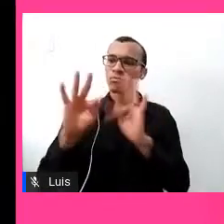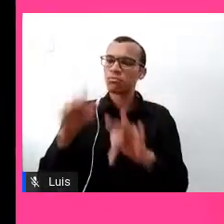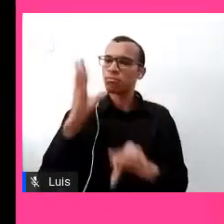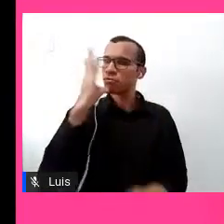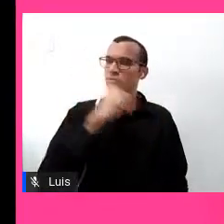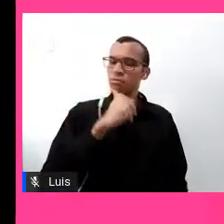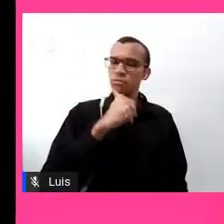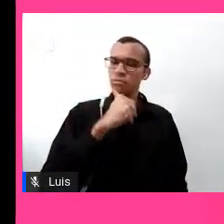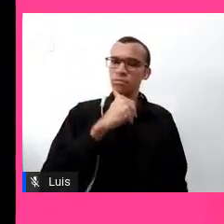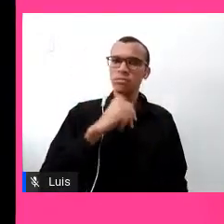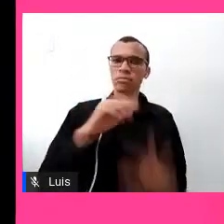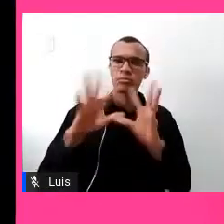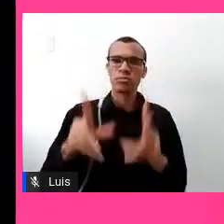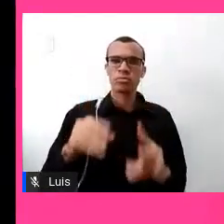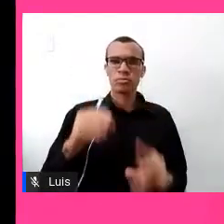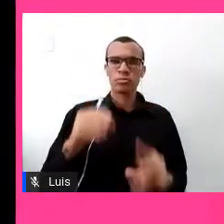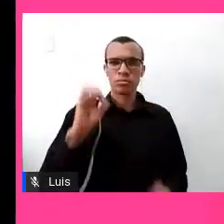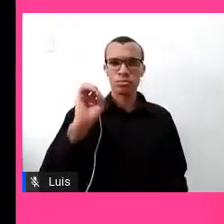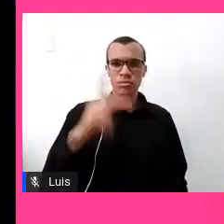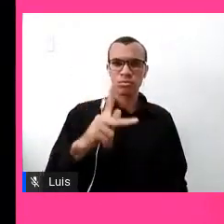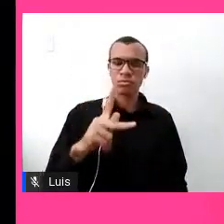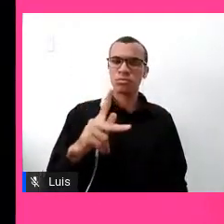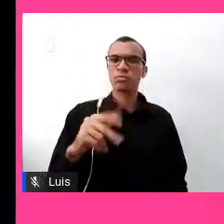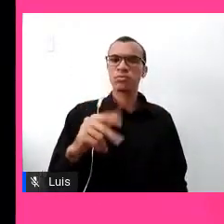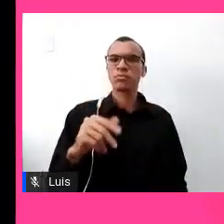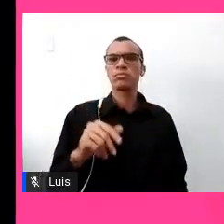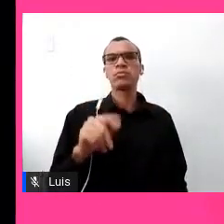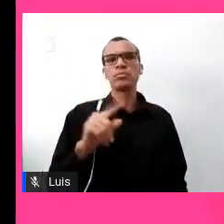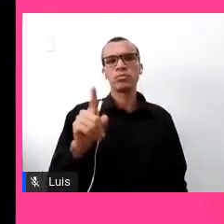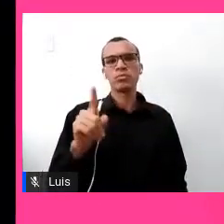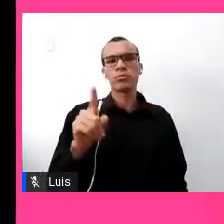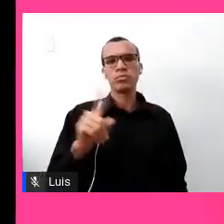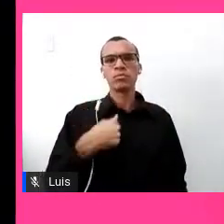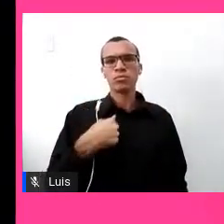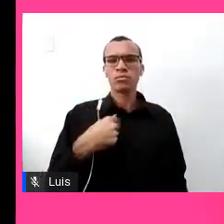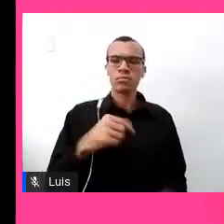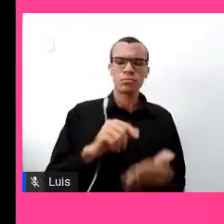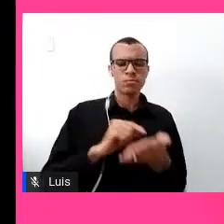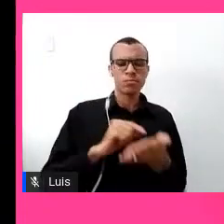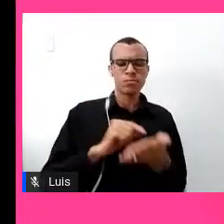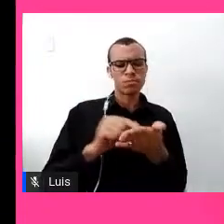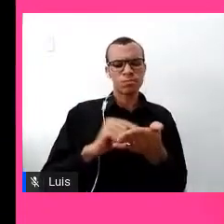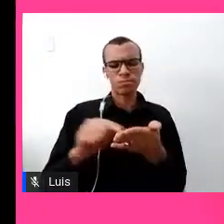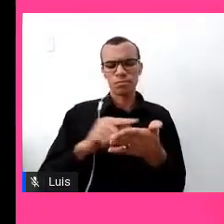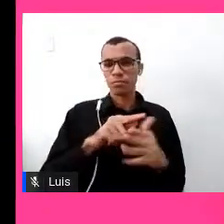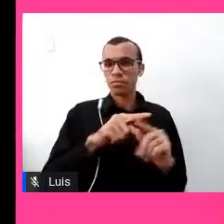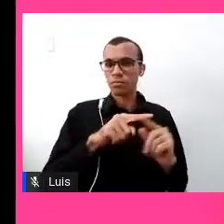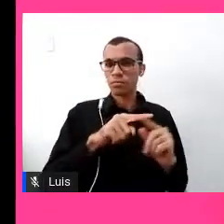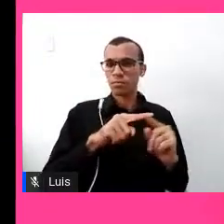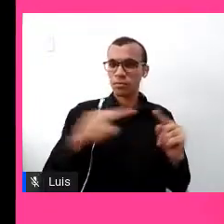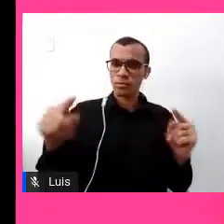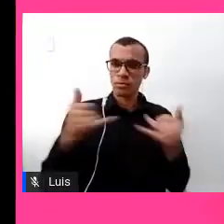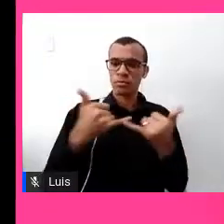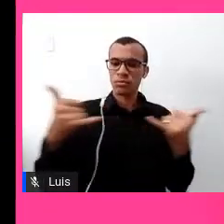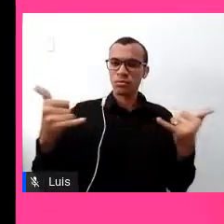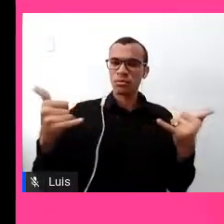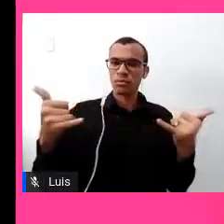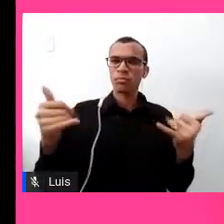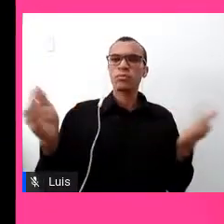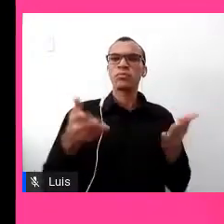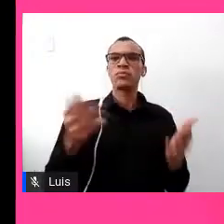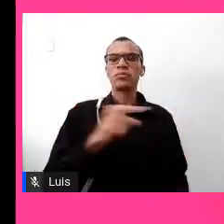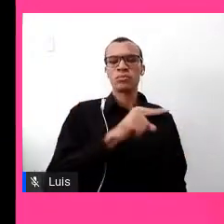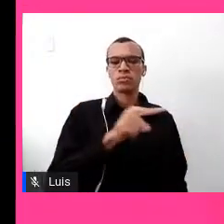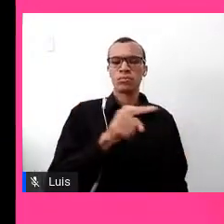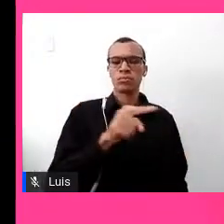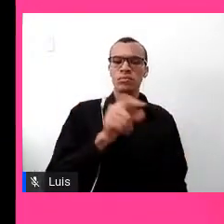ok? Então, ali eu fiz o risco reto. Agora eu vou fazer o traço ponto, e aí eu troquei a caneta.